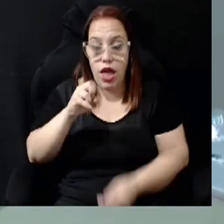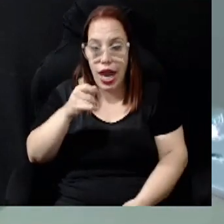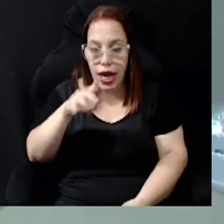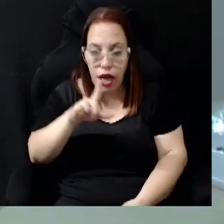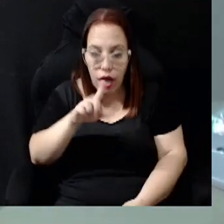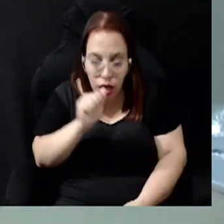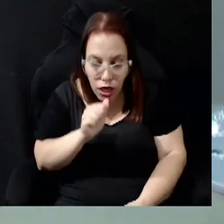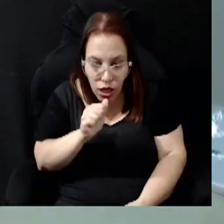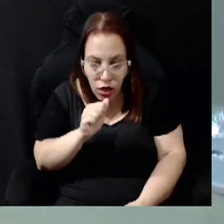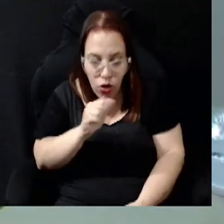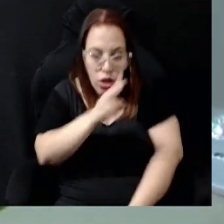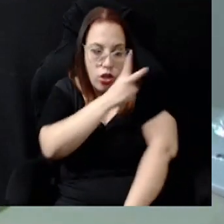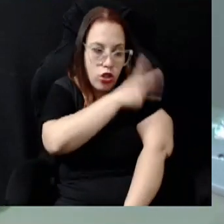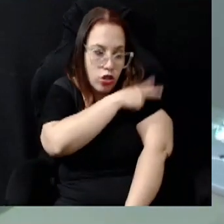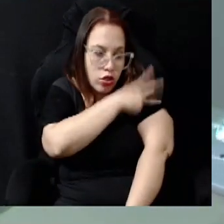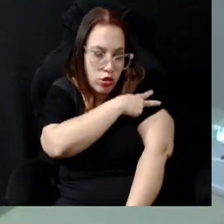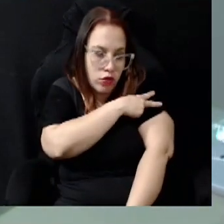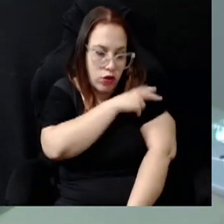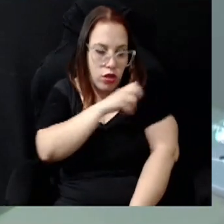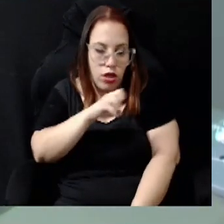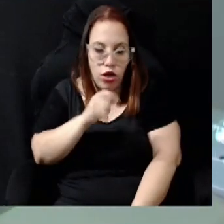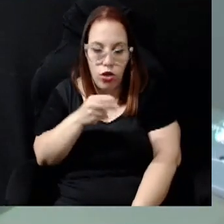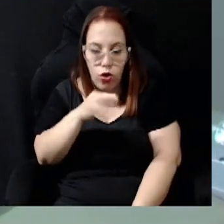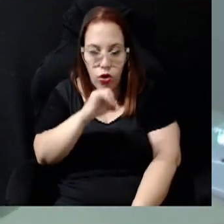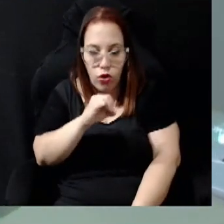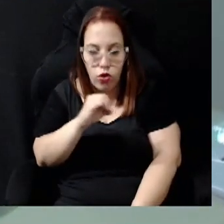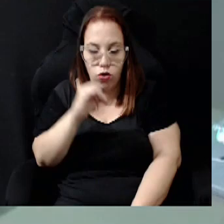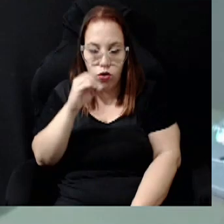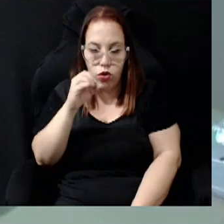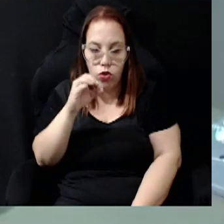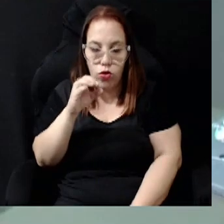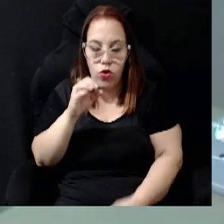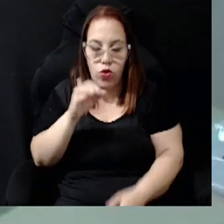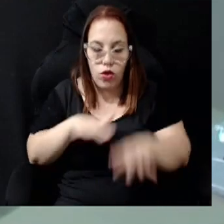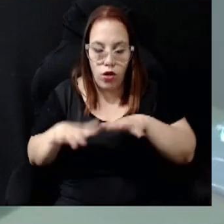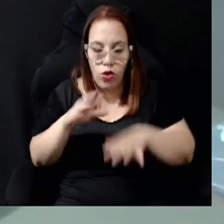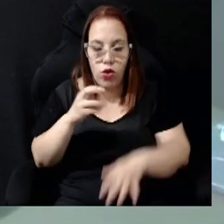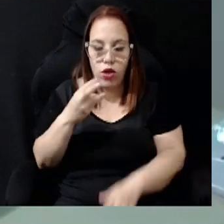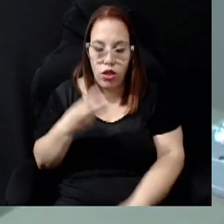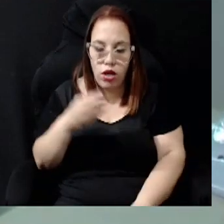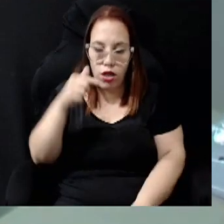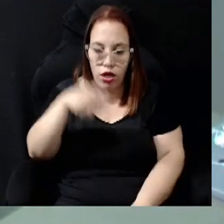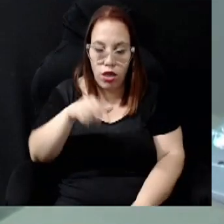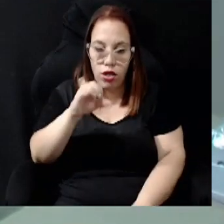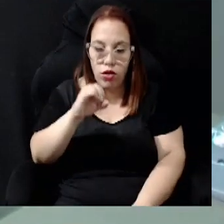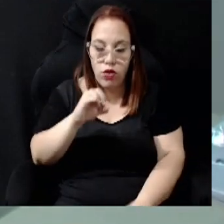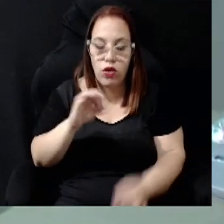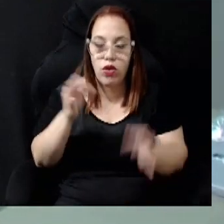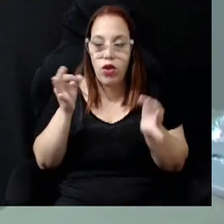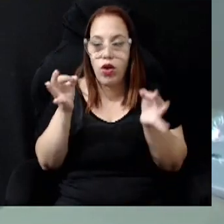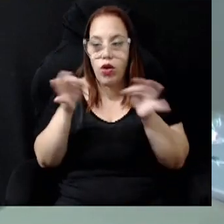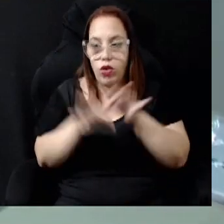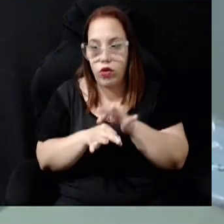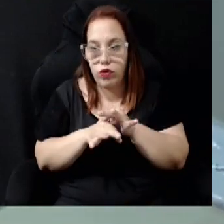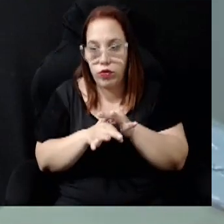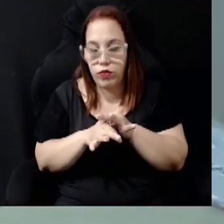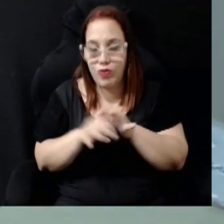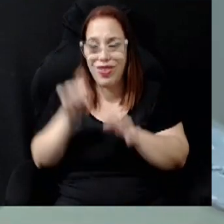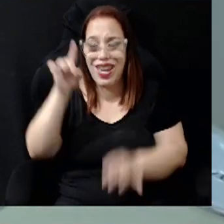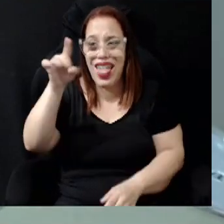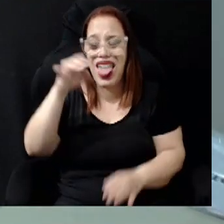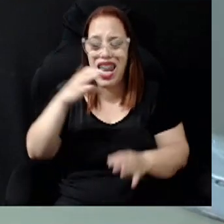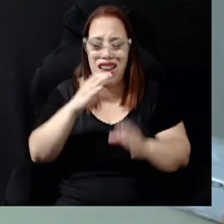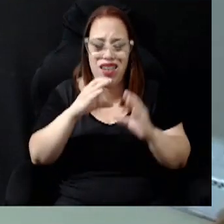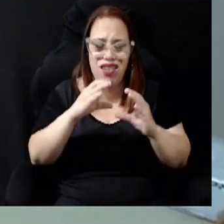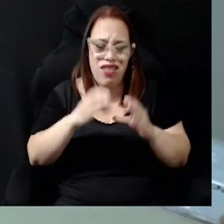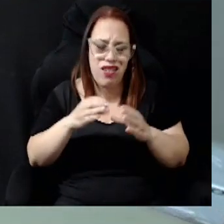cartório da Zona 379, que é uma das últimas que deve chegar, justamente porque as escolas ficam lá no distrito do Campo